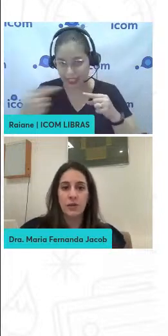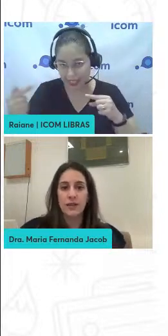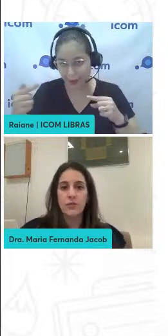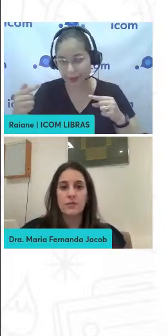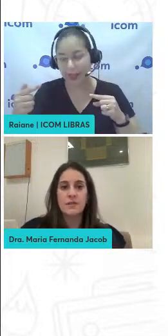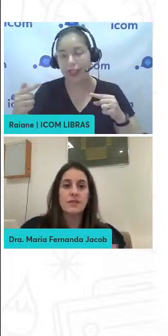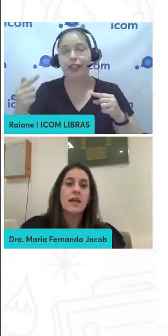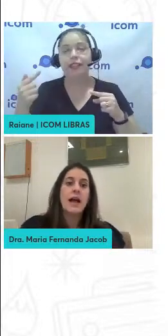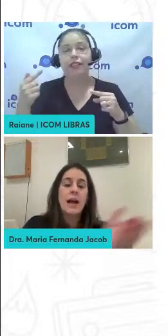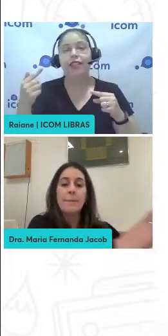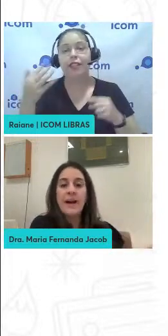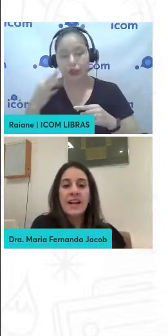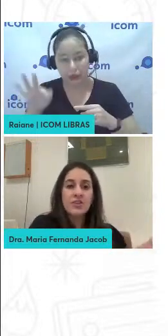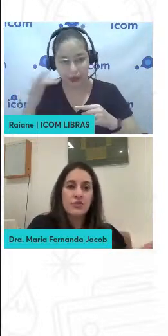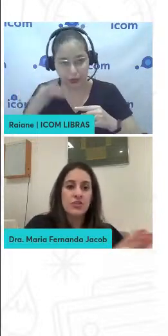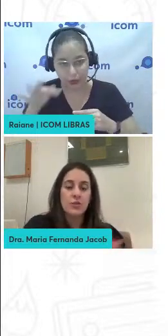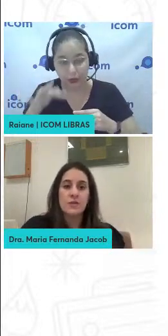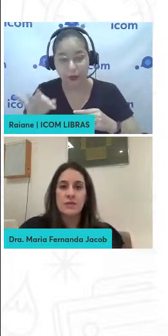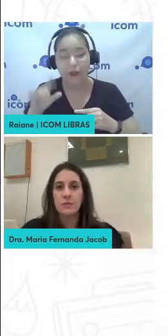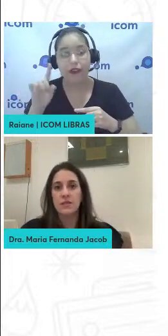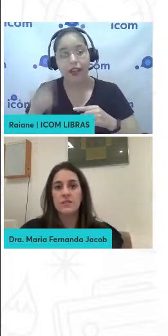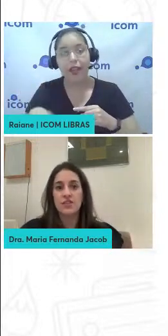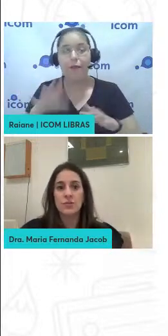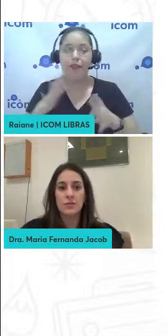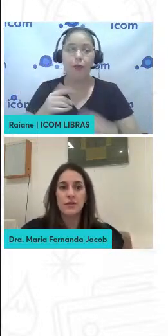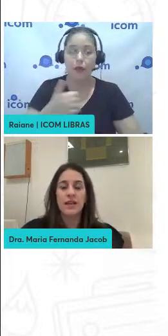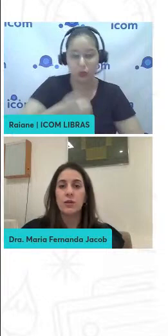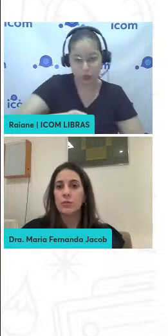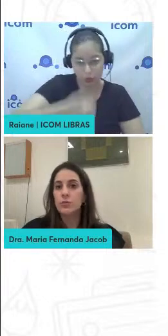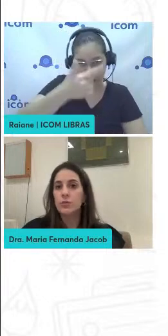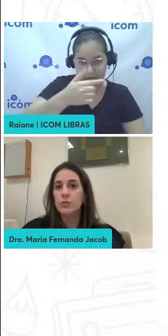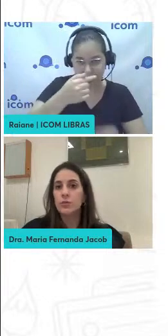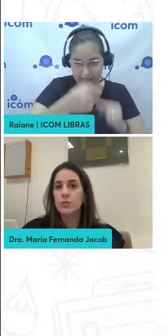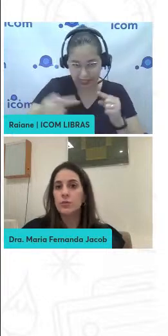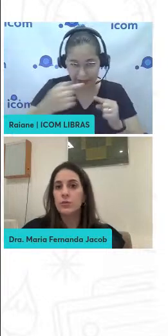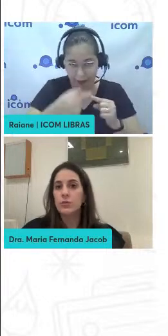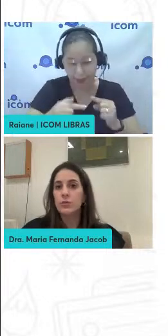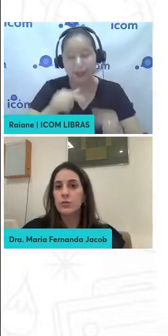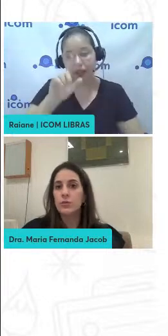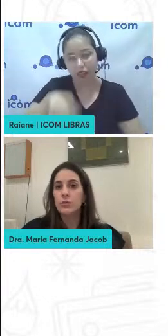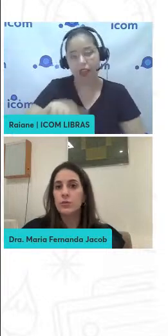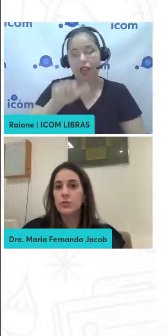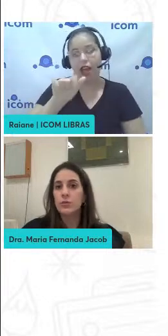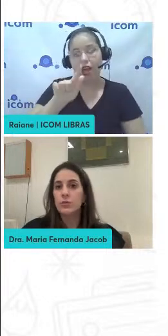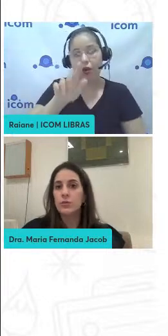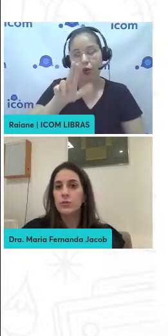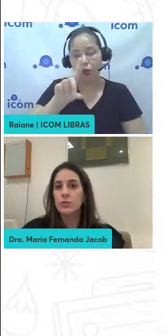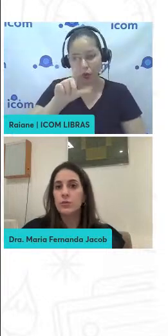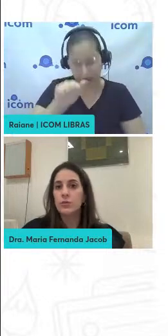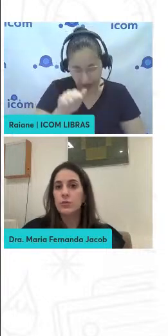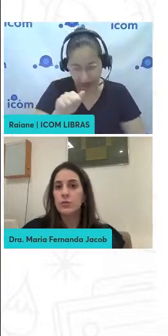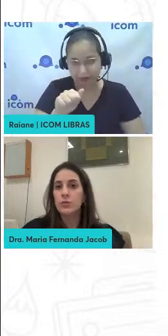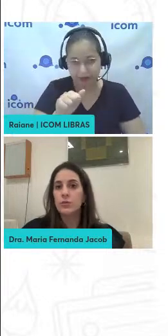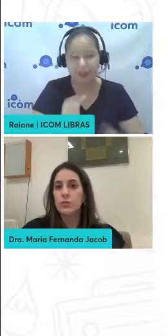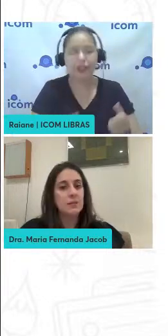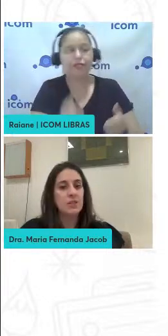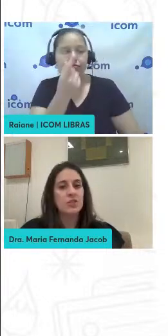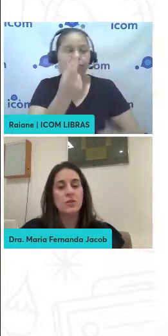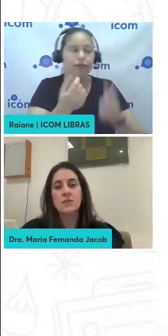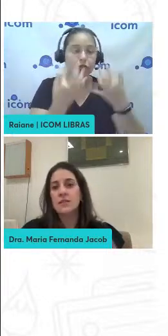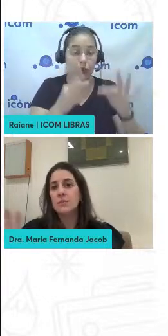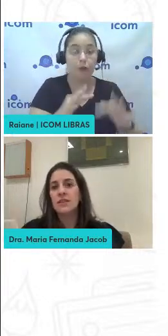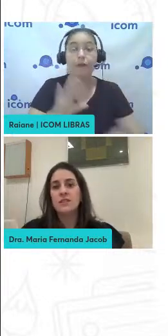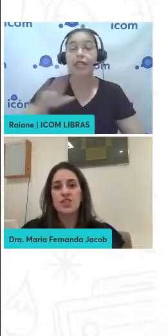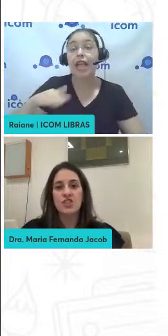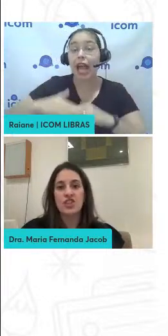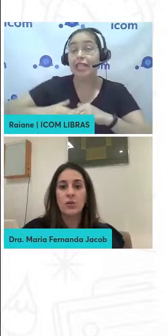dor que eu comentei com vocês, abaixo de 12 semanas a gente considera aguda, e alguns artigos a gente vê também como subaguda, e acima de